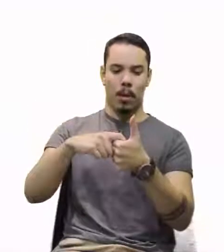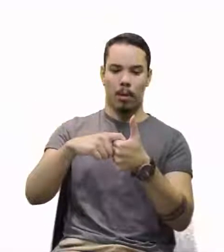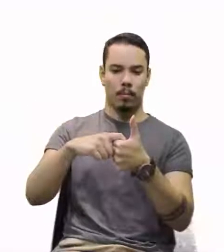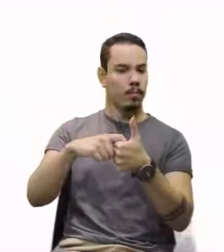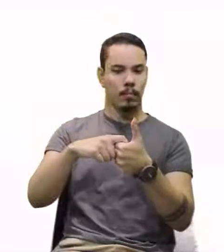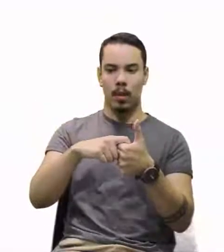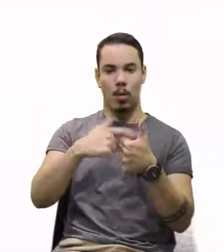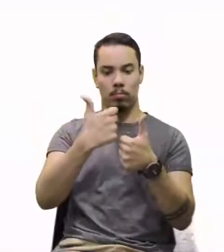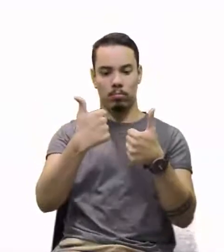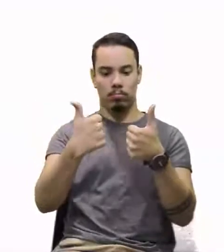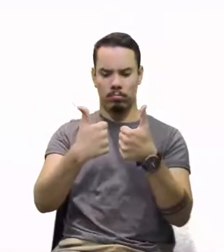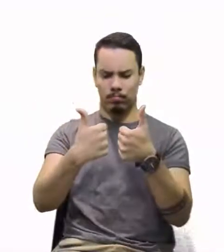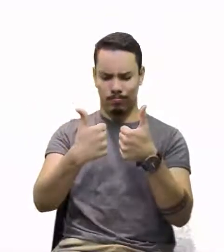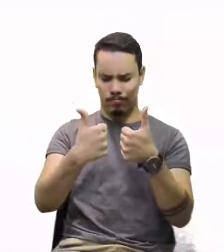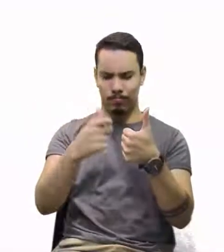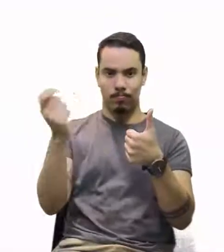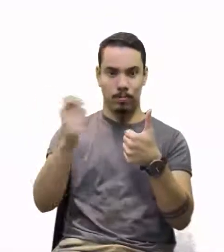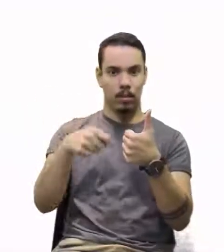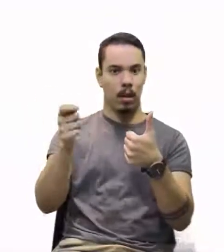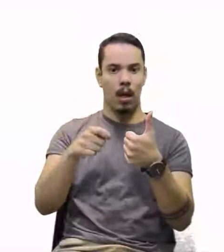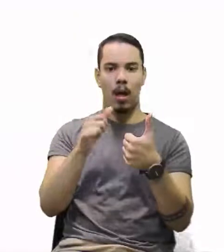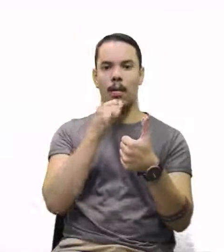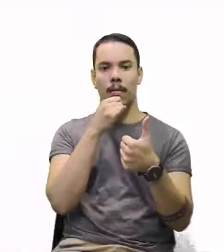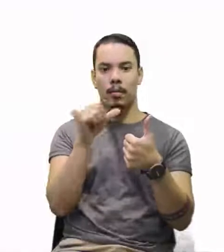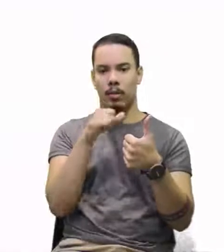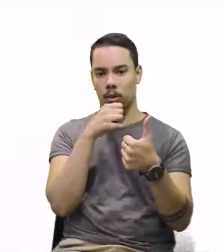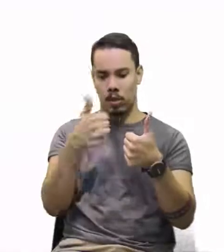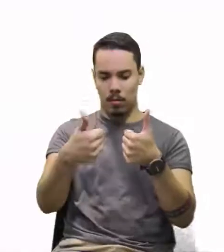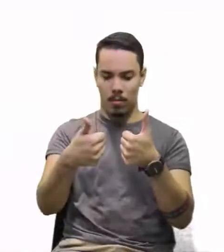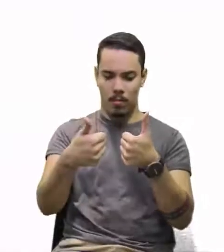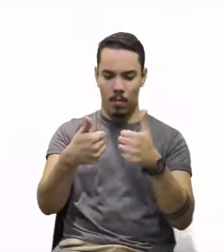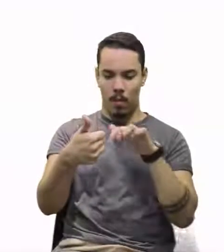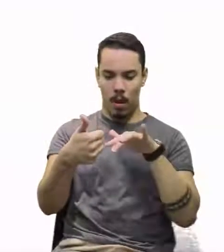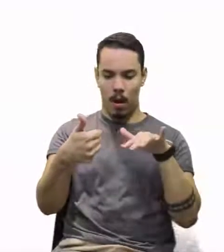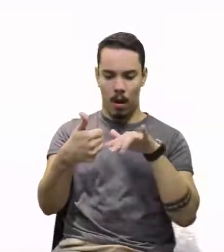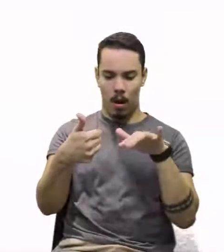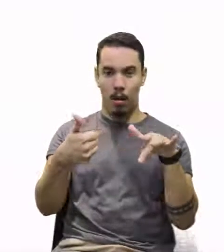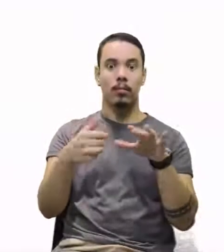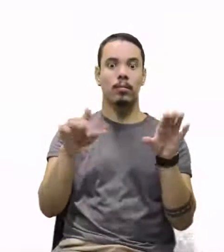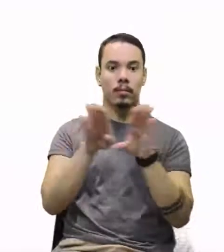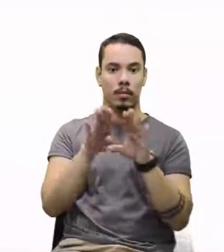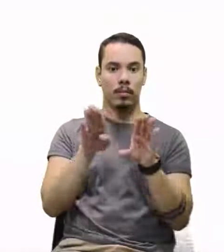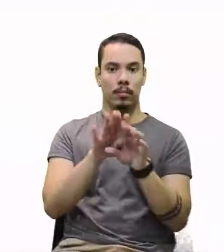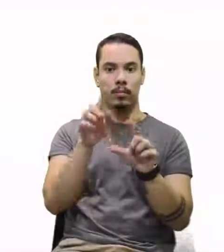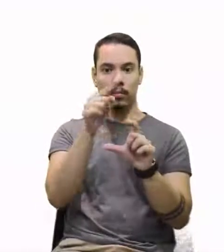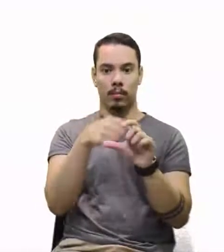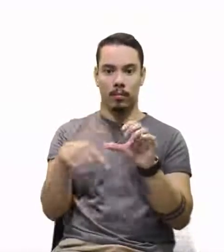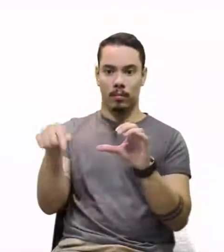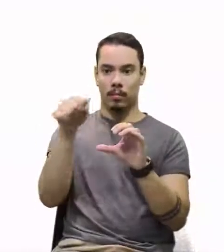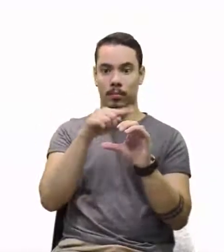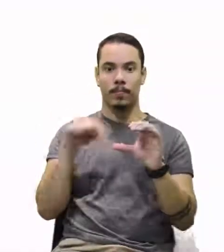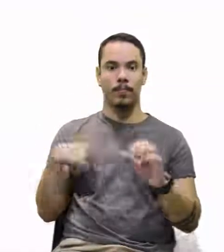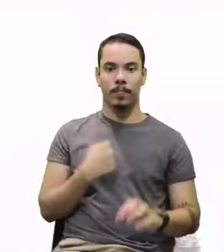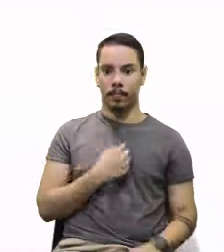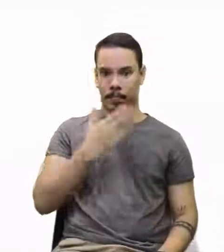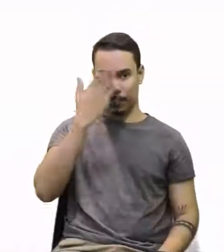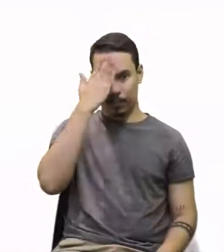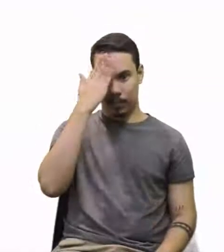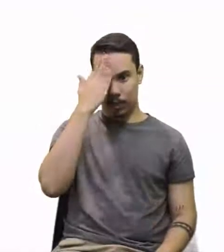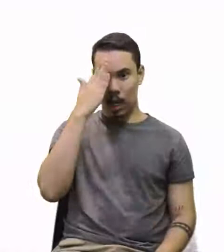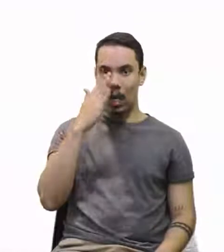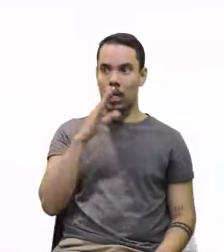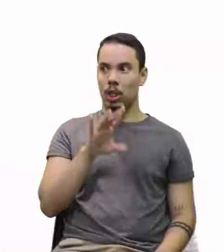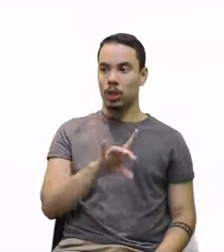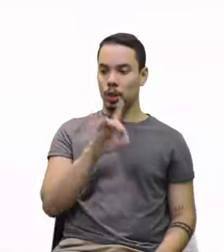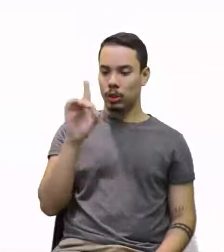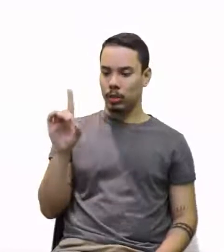fio passando. Basta a corrente se movimentar em círculo, né? Mudando a direção, que